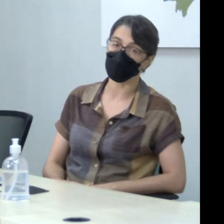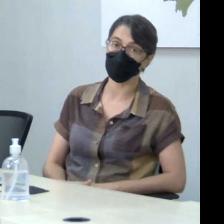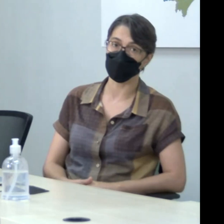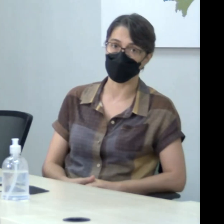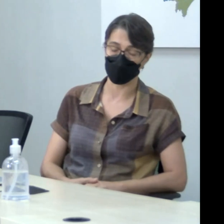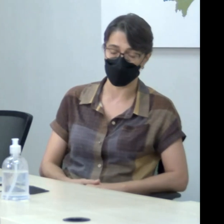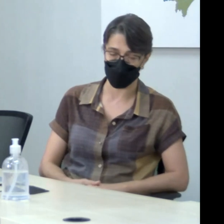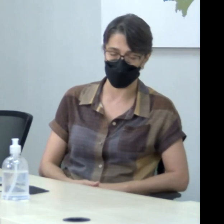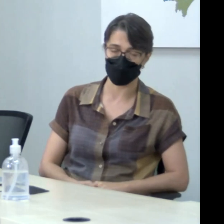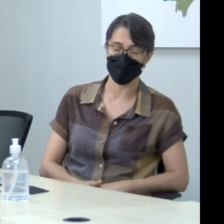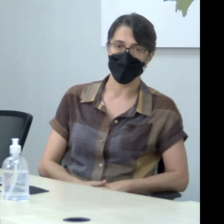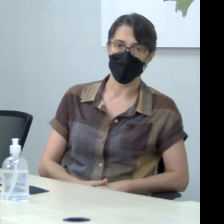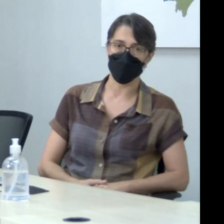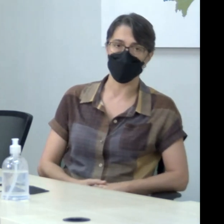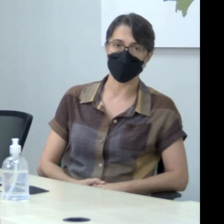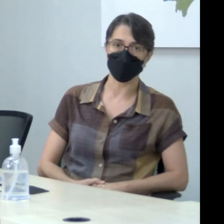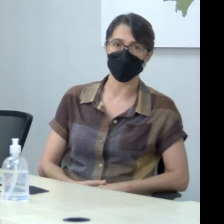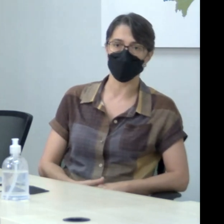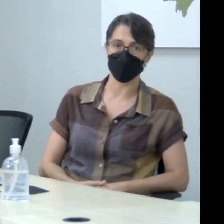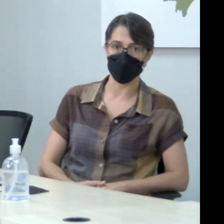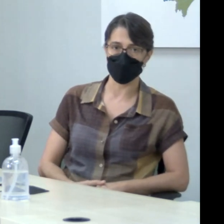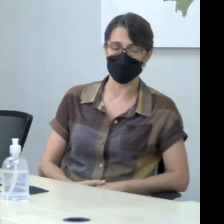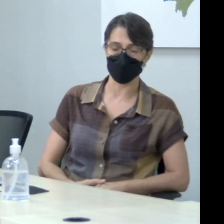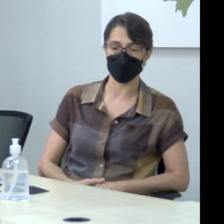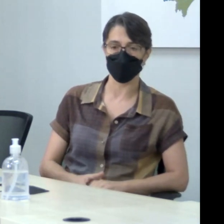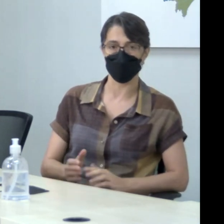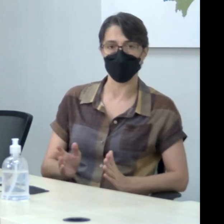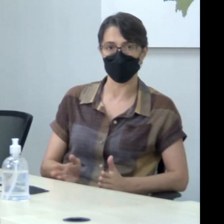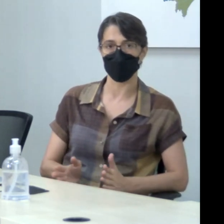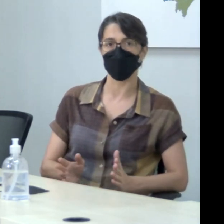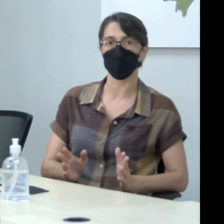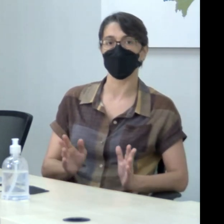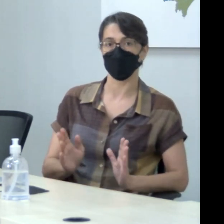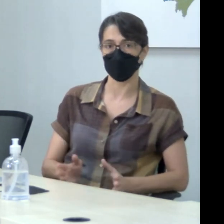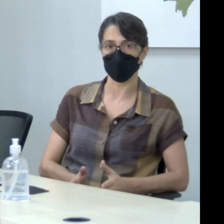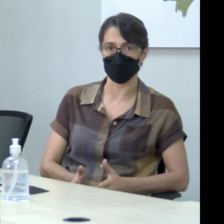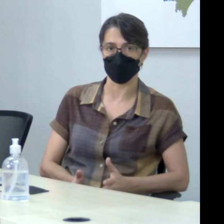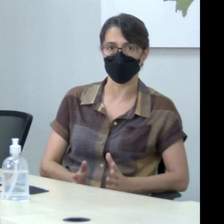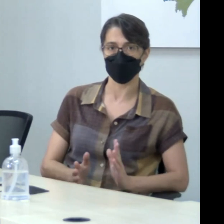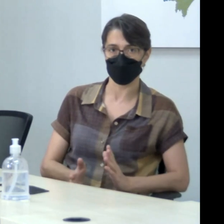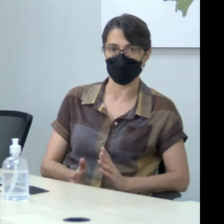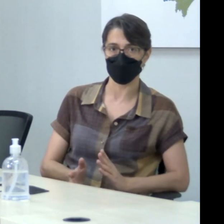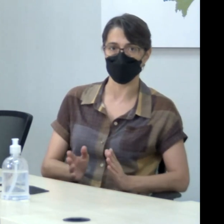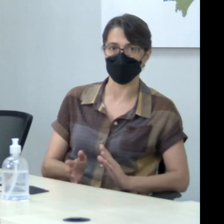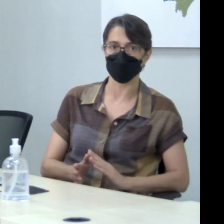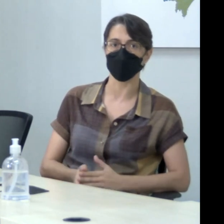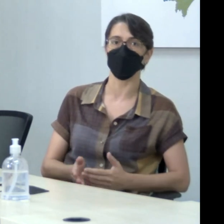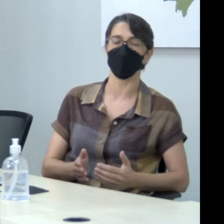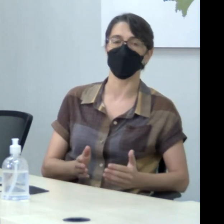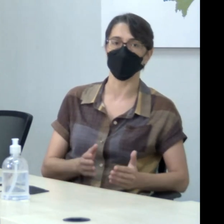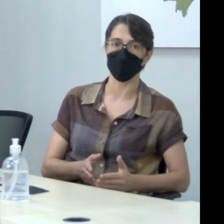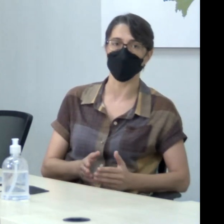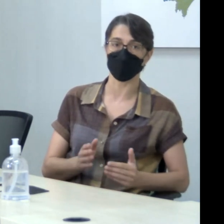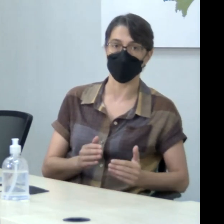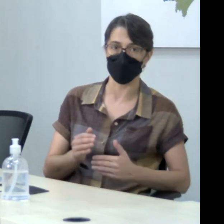primeira recarga o que nós fazemos é no site do kinesio pelos aquela pessoa que está solicitando o acesso tá